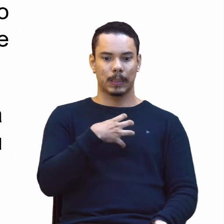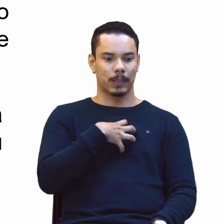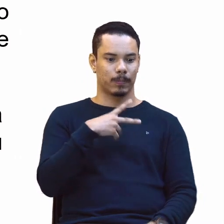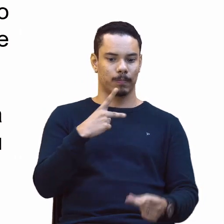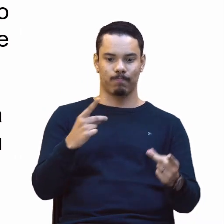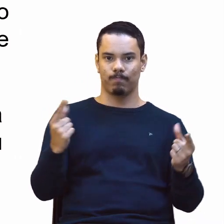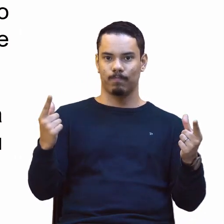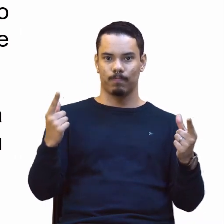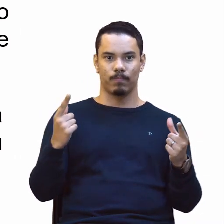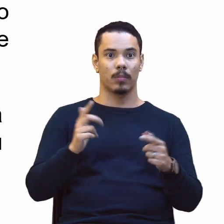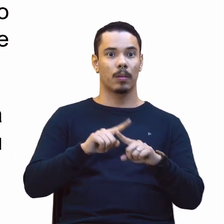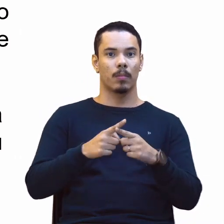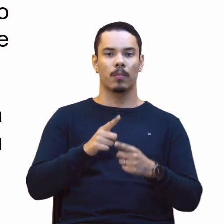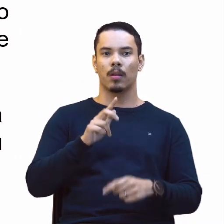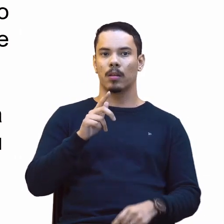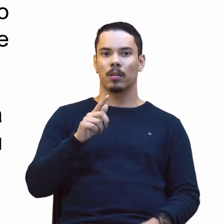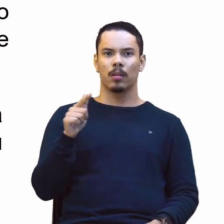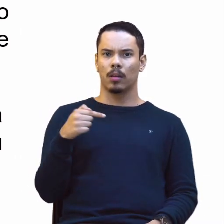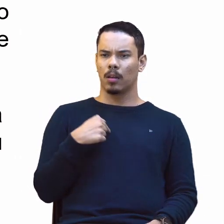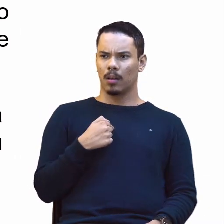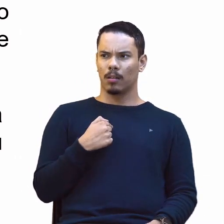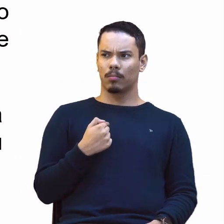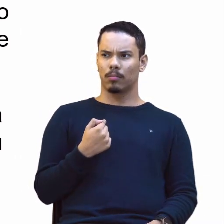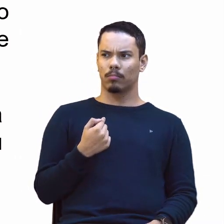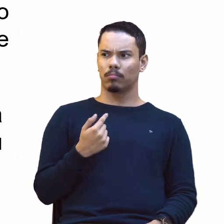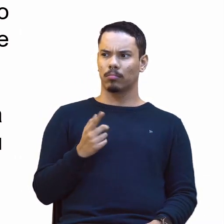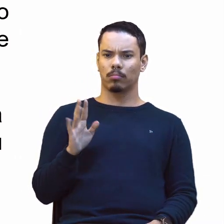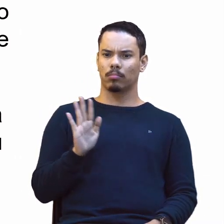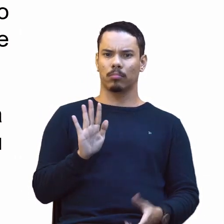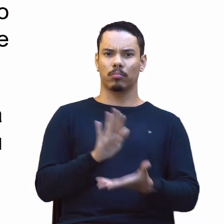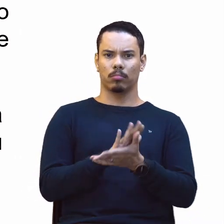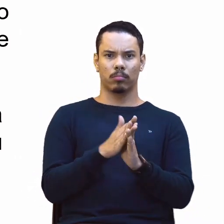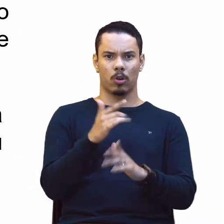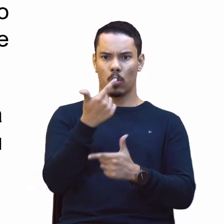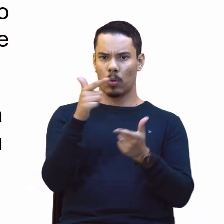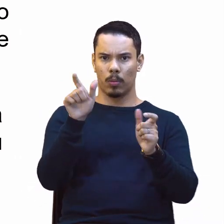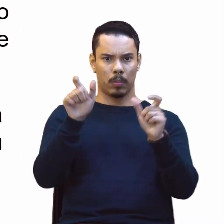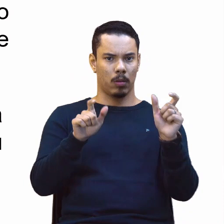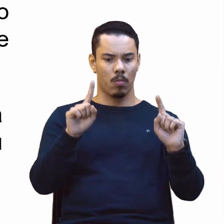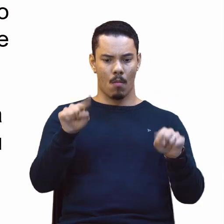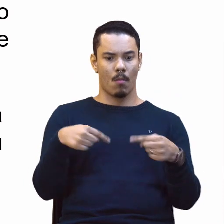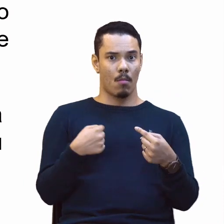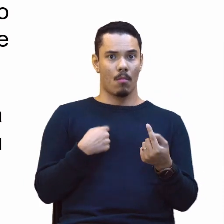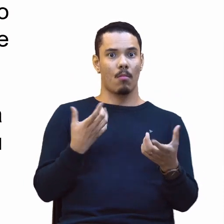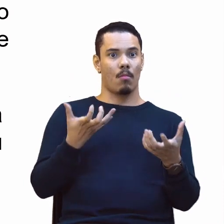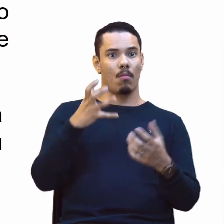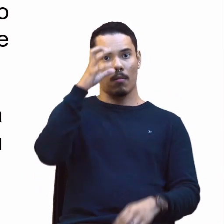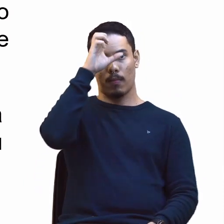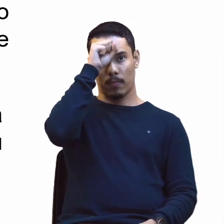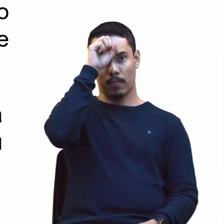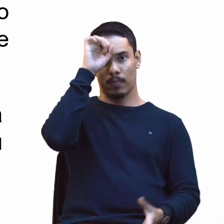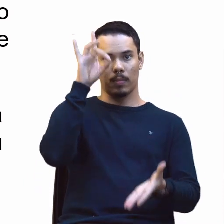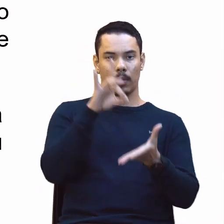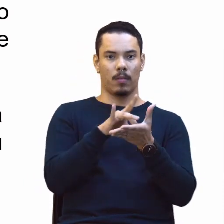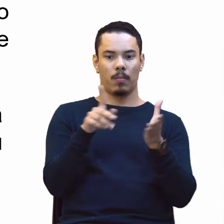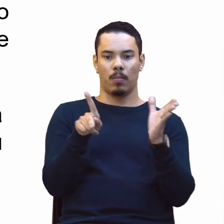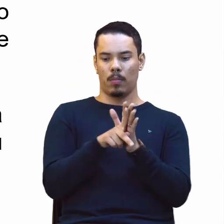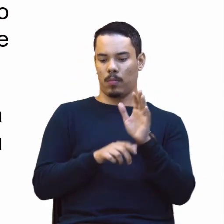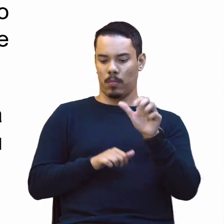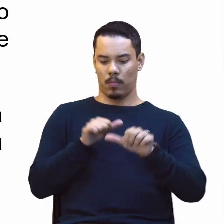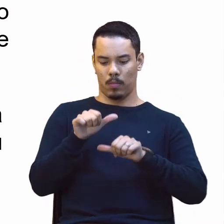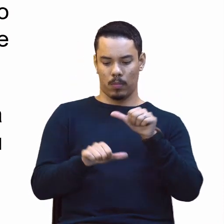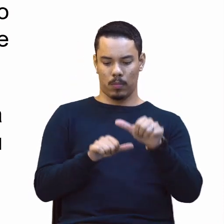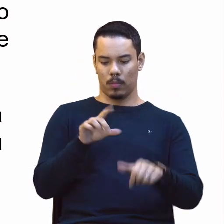Ele não rejeitava as contradições, né, dos outros. Queria aprender a realidade em sua mudança, no seu